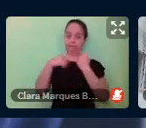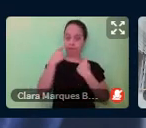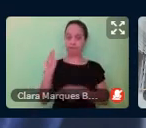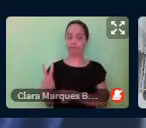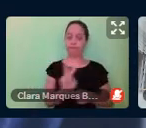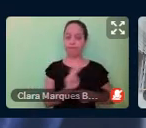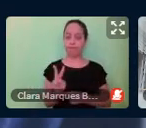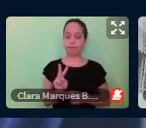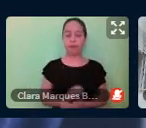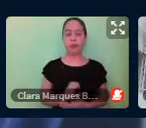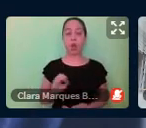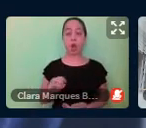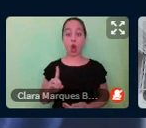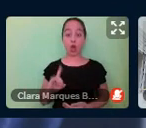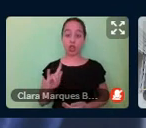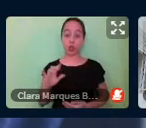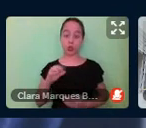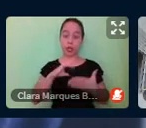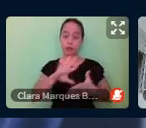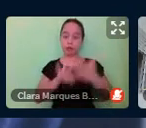Os seguintes códigos serão sorteados: